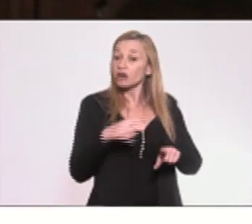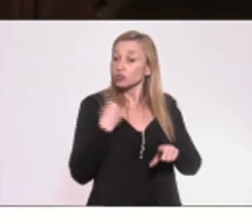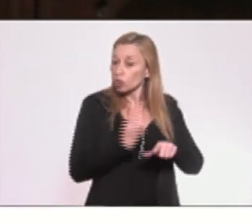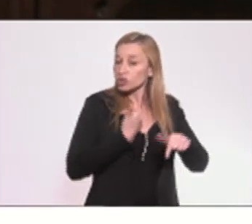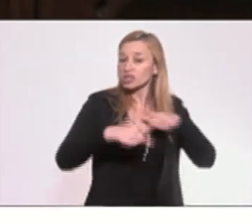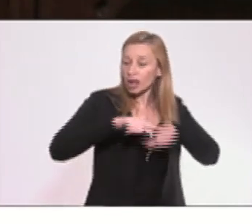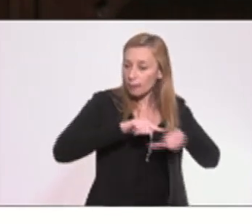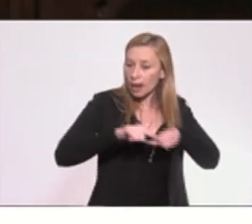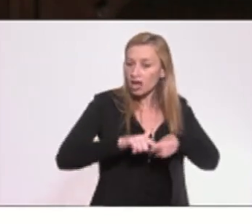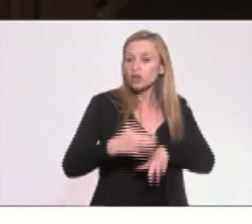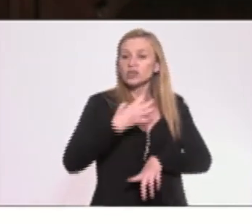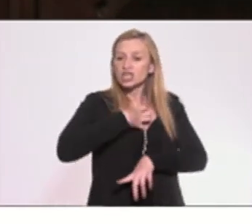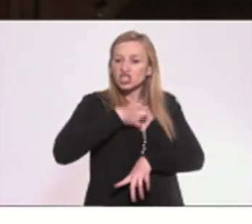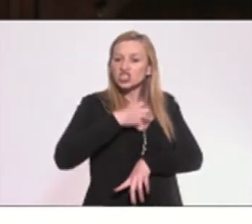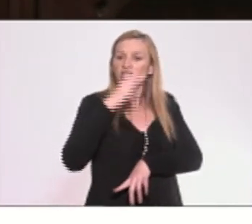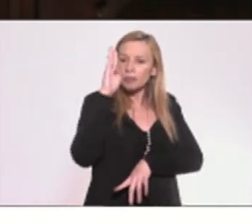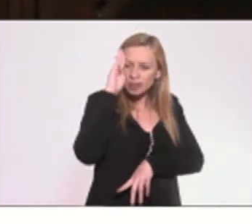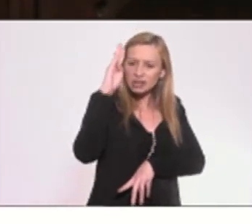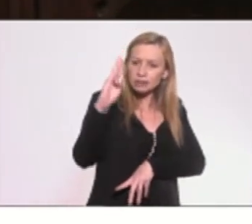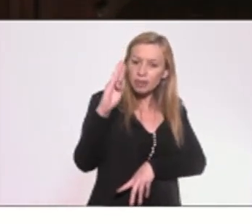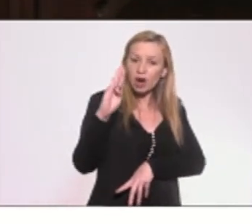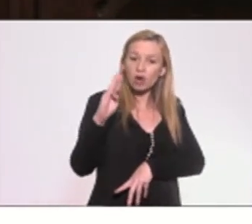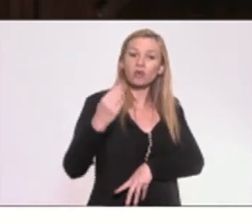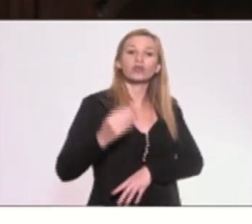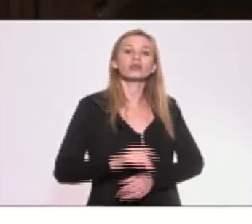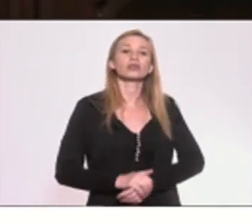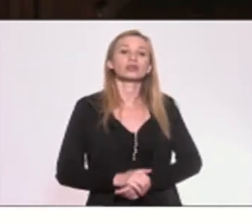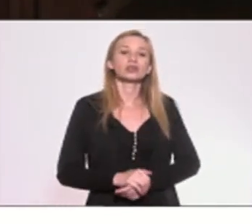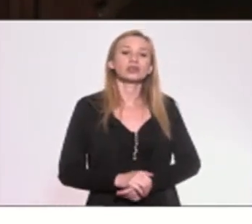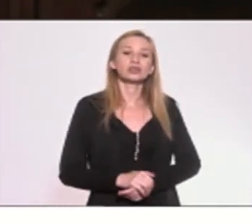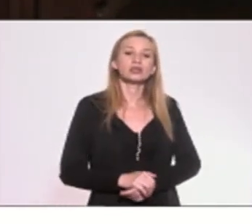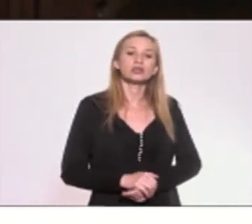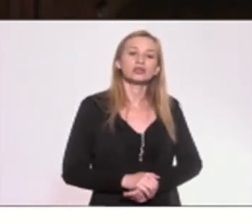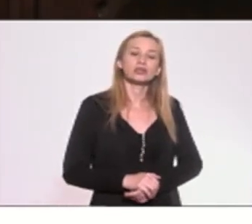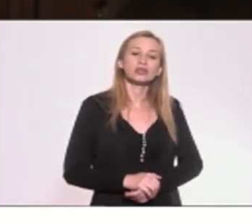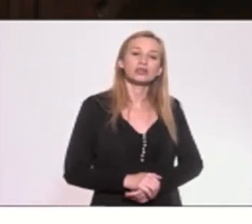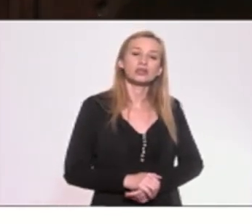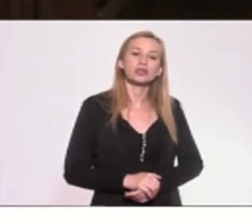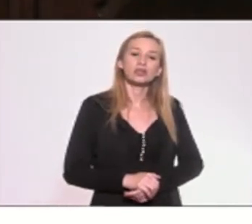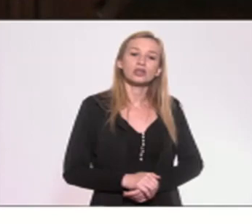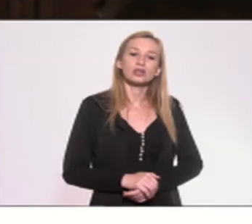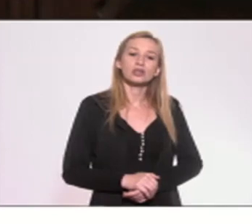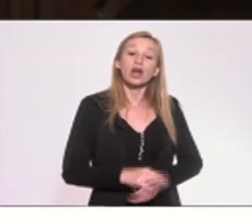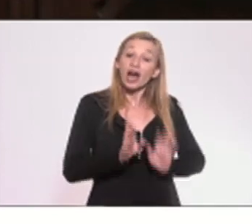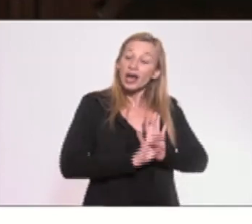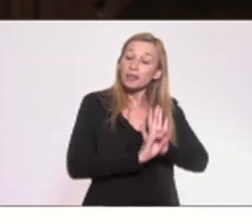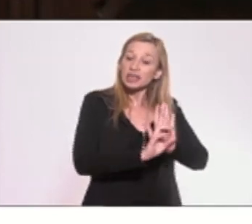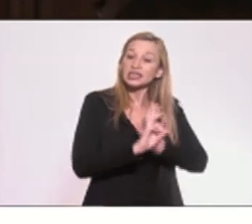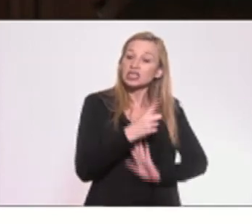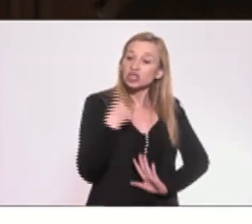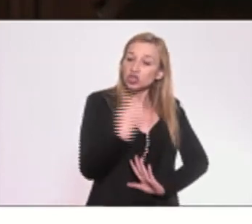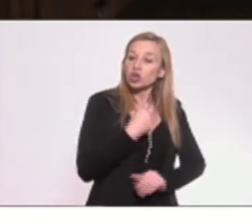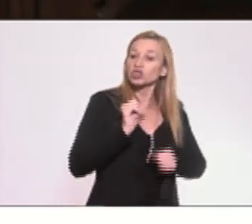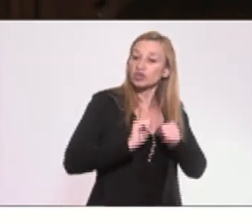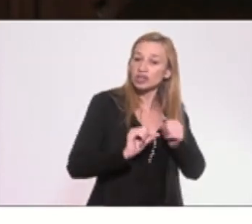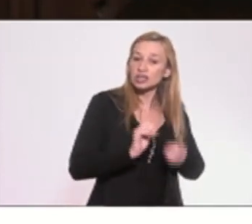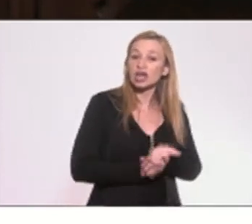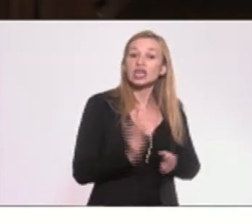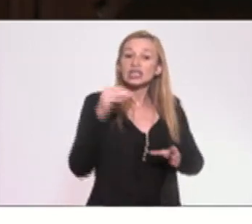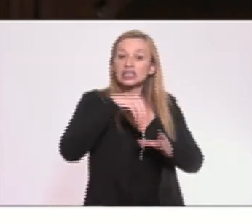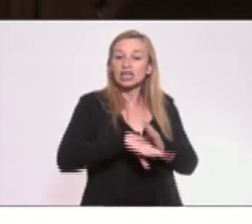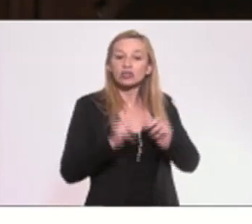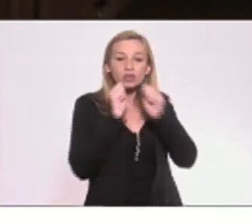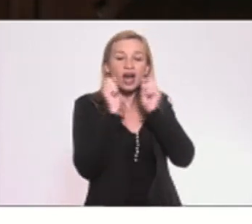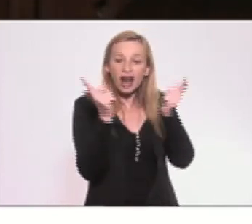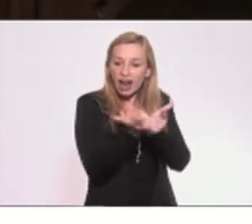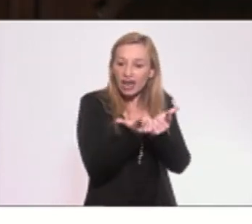é fundamental trazer aqui o pedido de, e a representação que nós fizemos dentro da